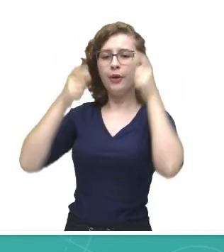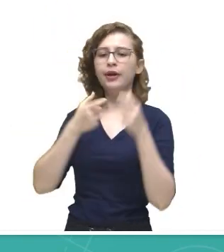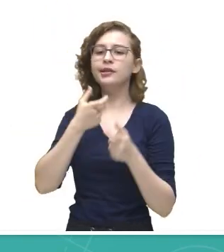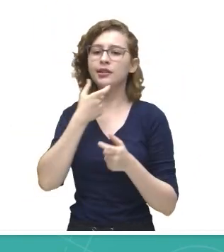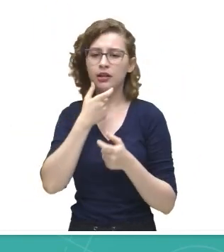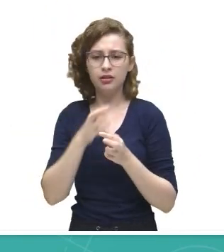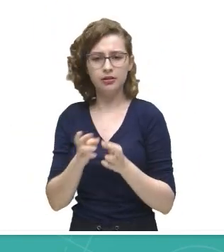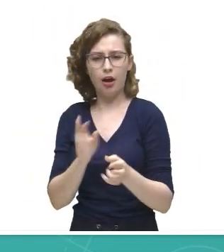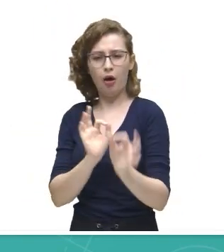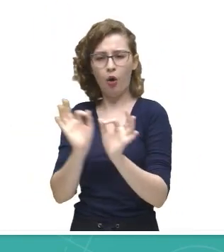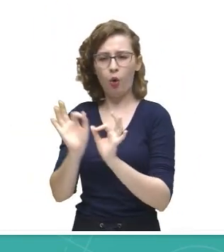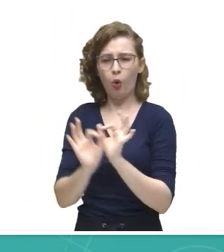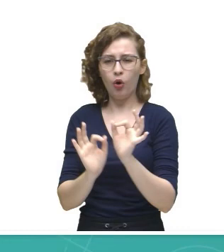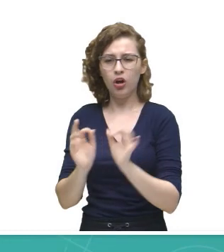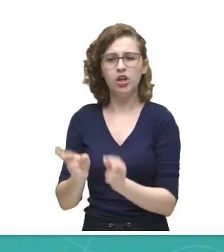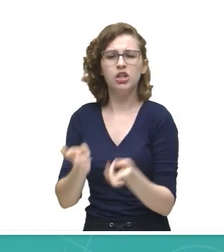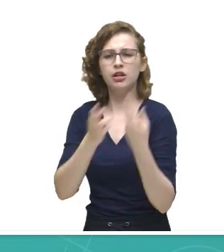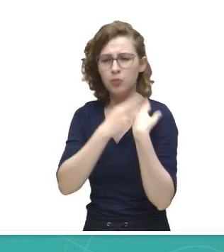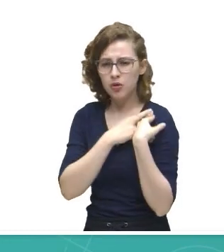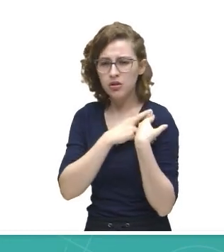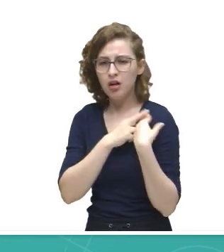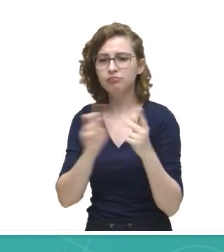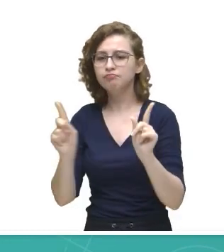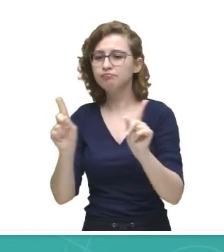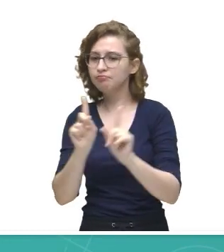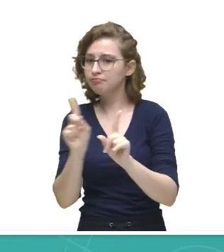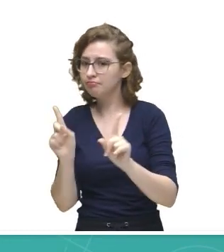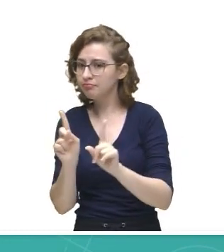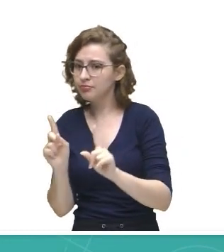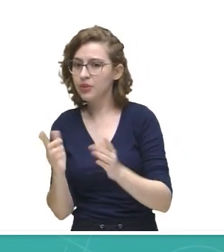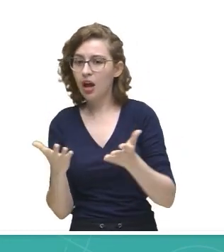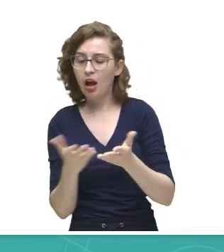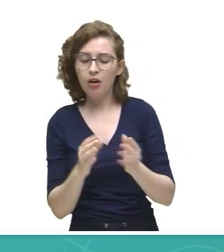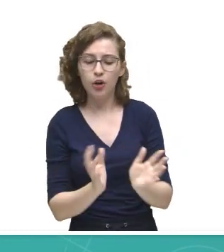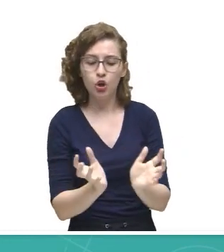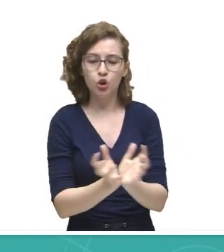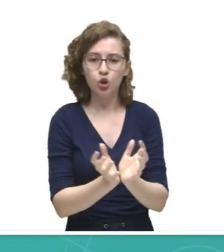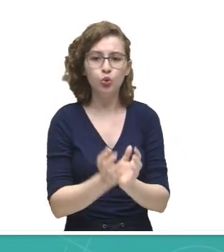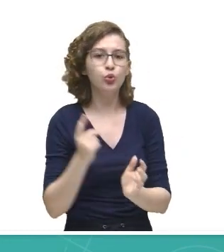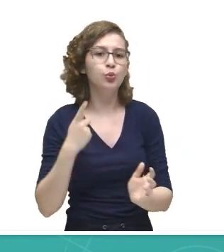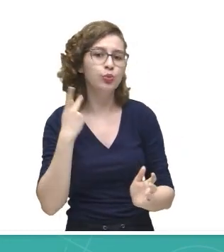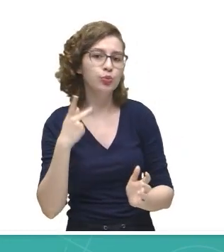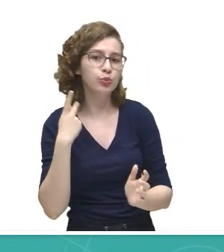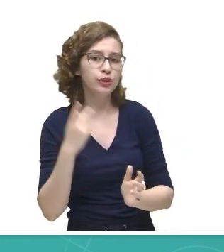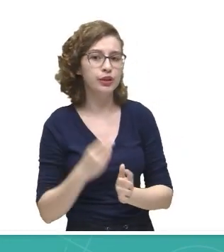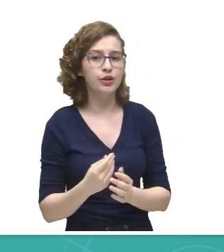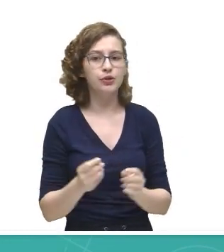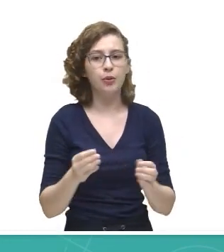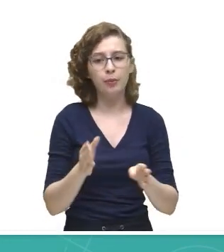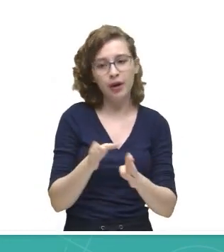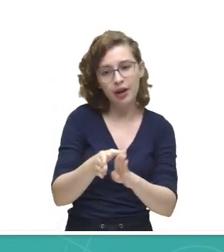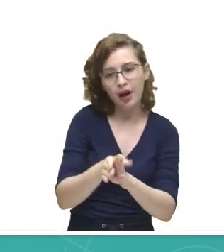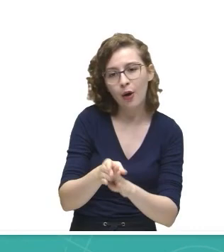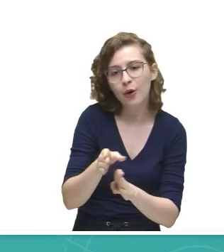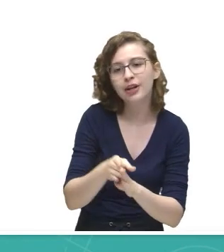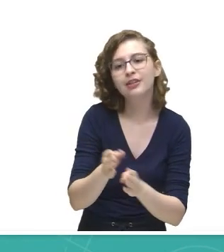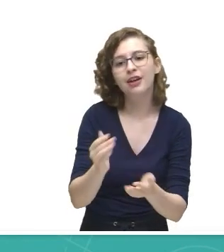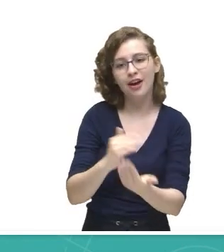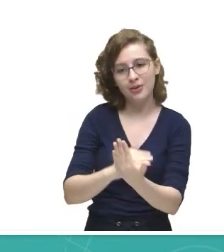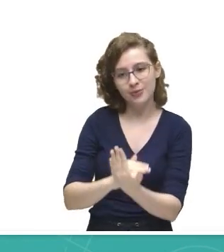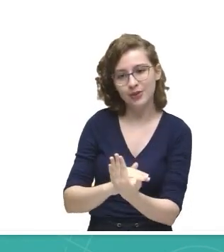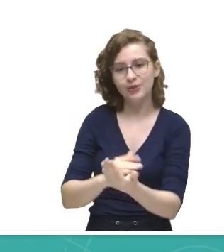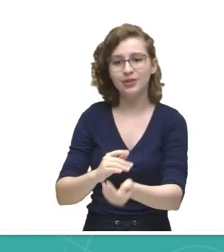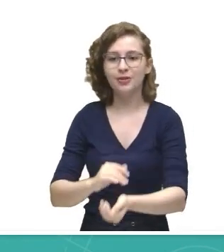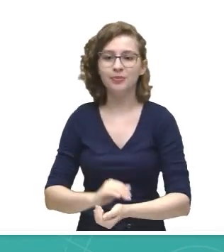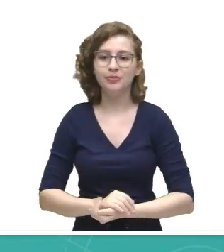as decisões. Ele tem um parlamento ali para auxiliar ele. Vamos lá agora, espero que vocês tenham acertado. Espero que